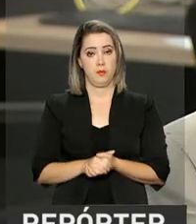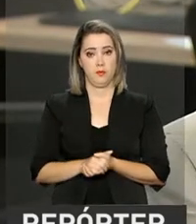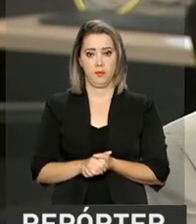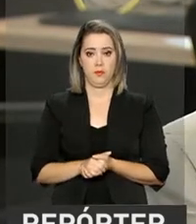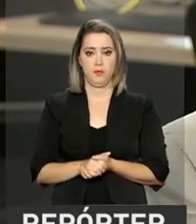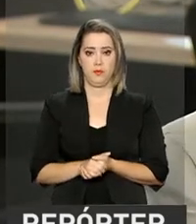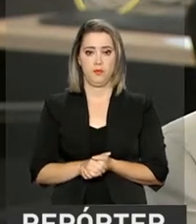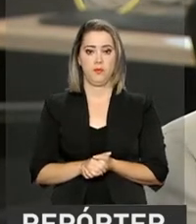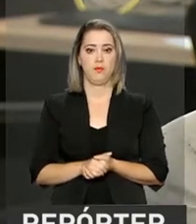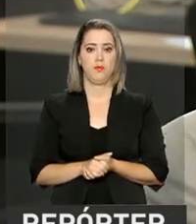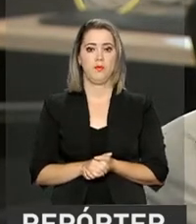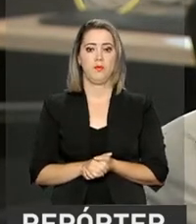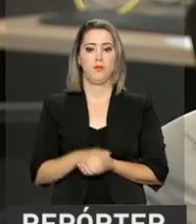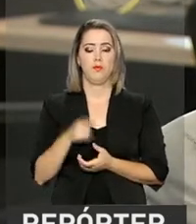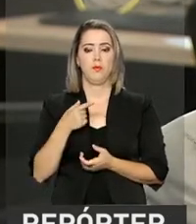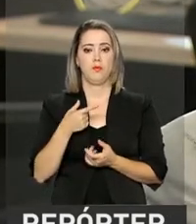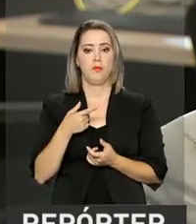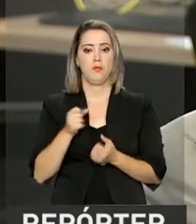os criminosos